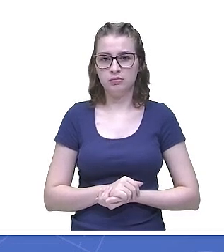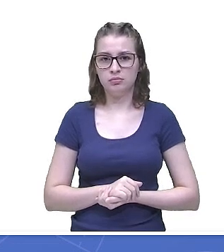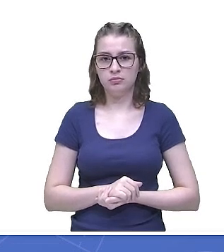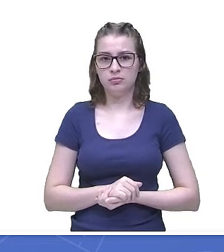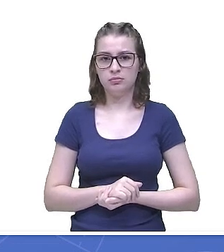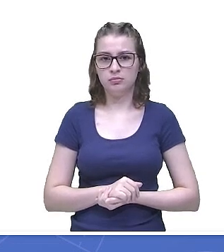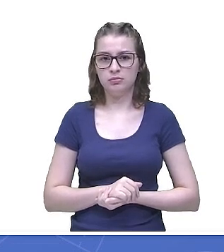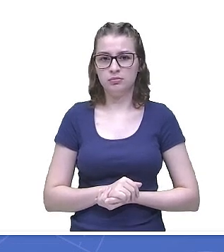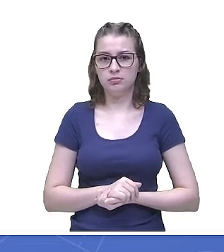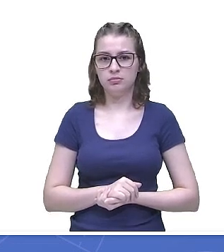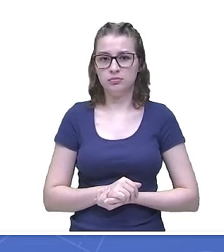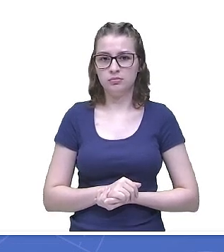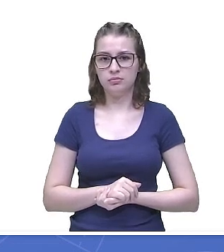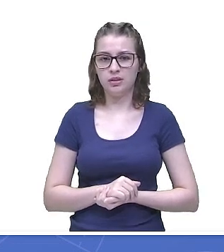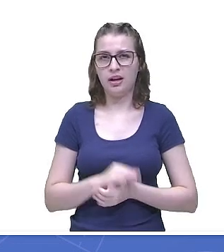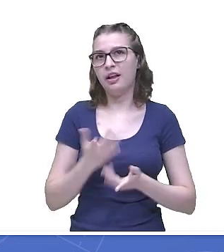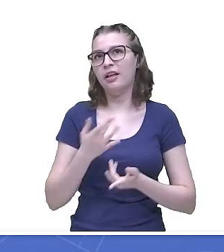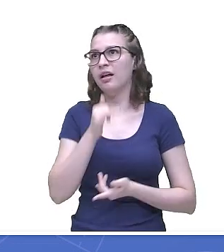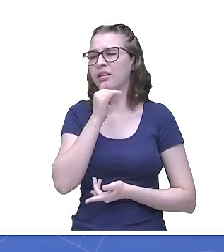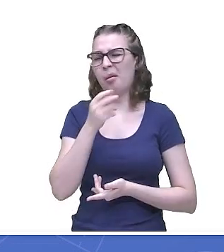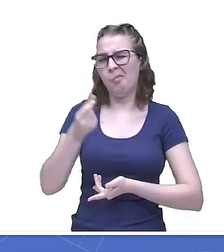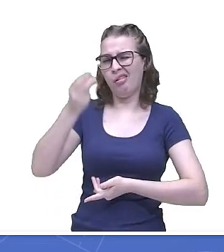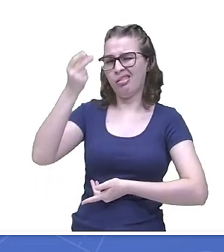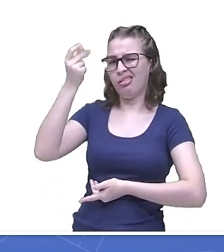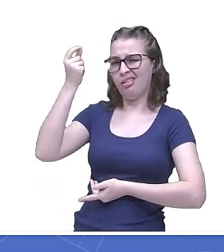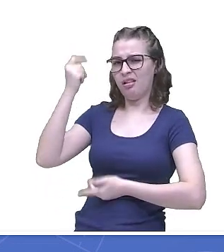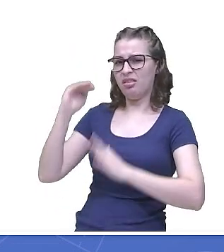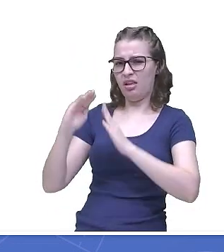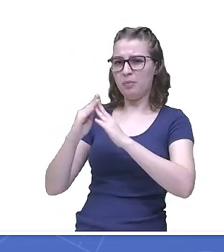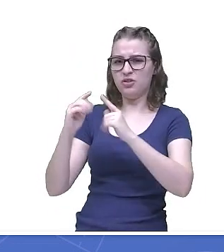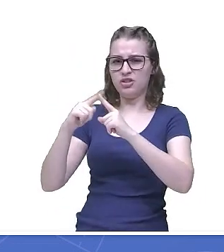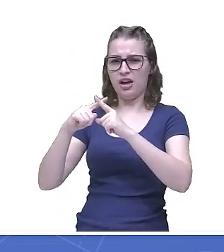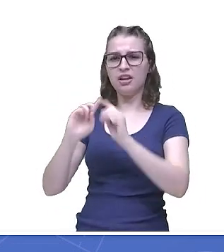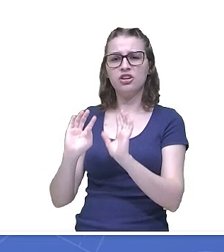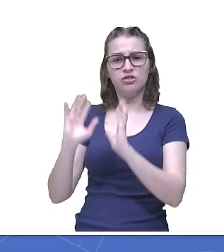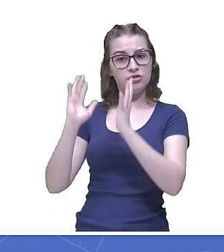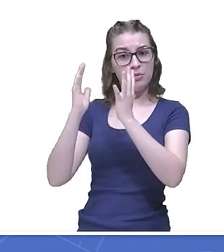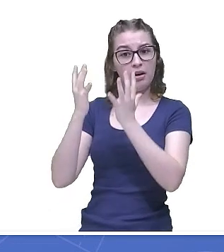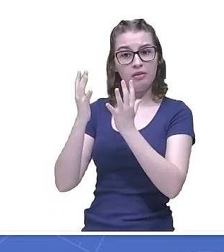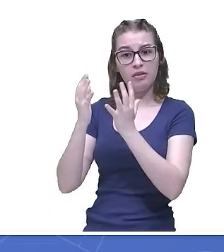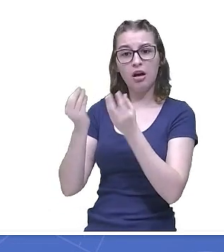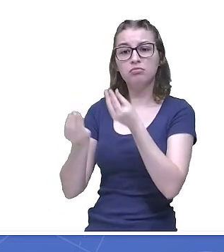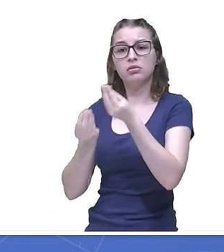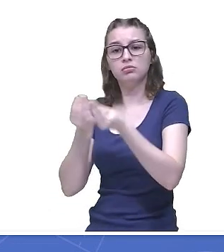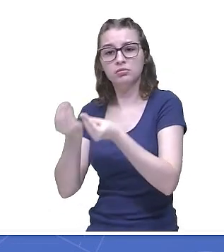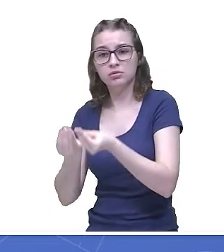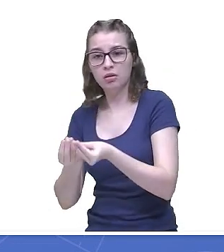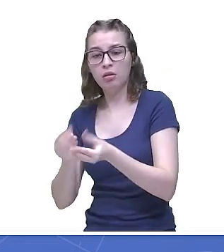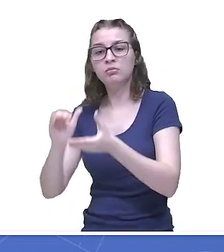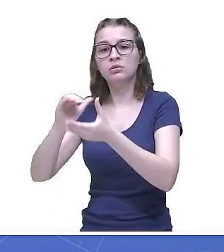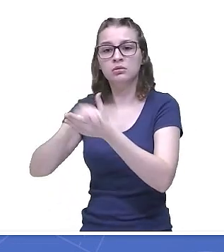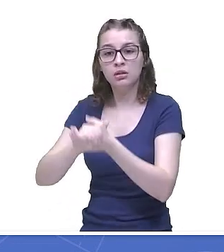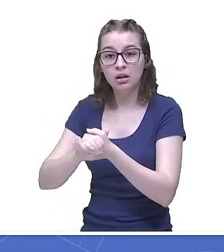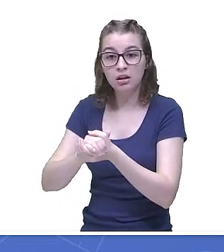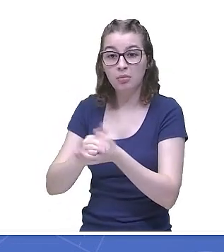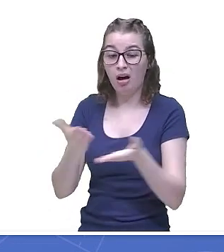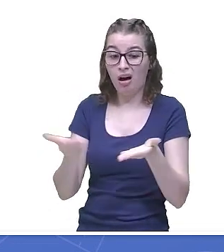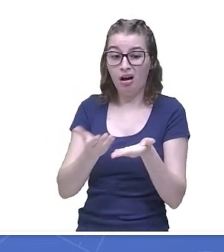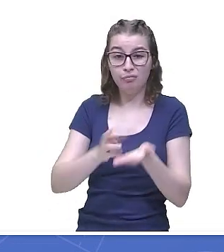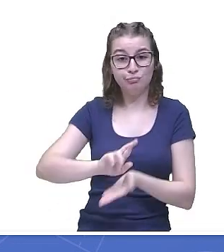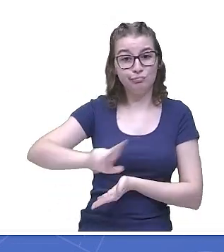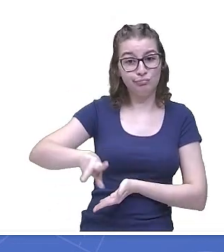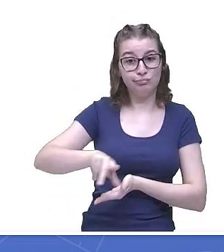de uma celebração religiosa ou então civil, certo? E aí nós vamos ver que existem